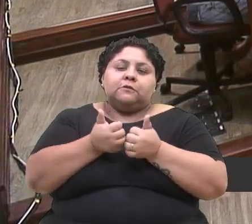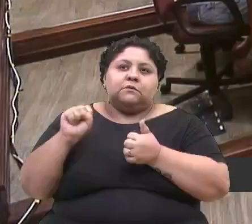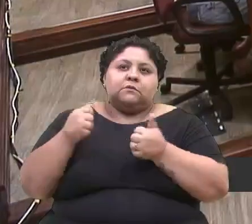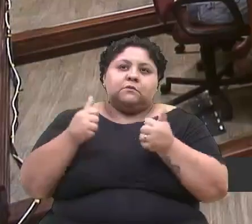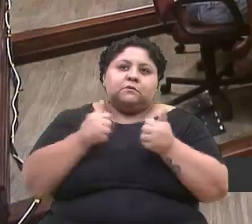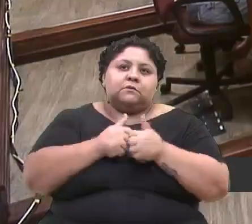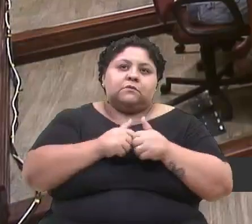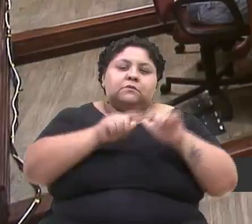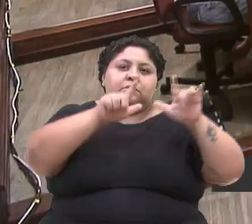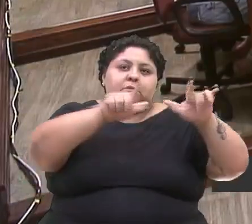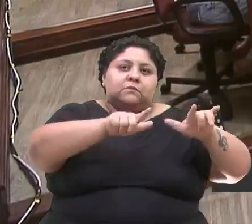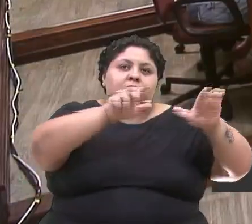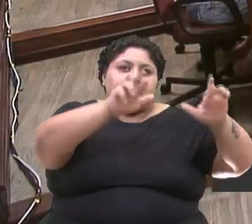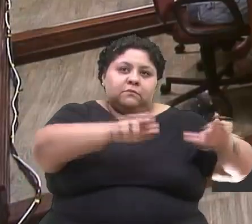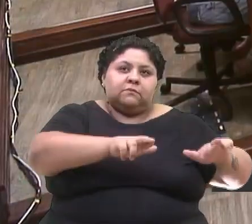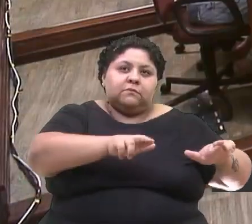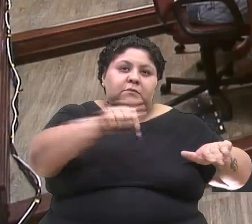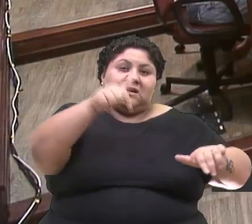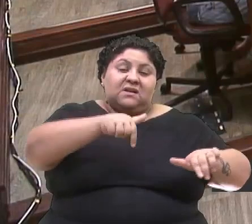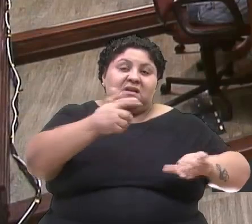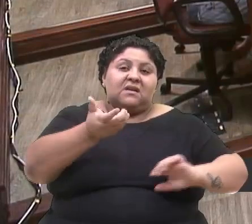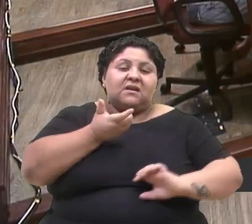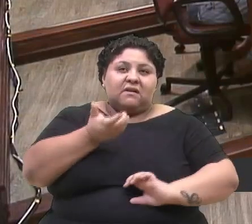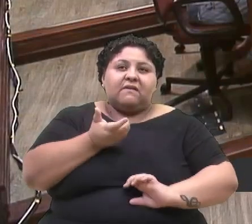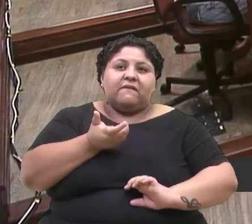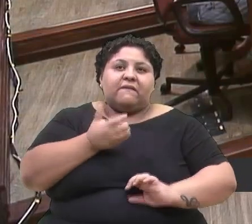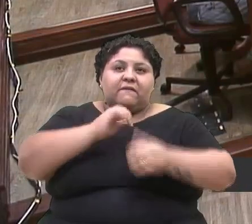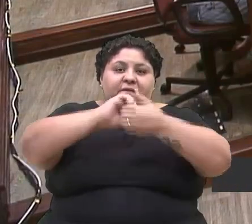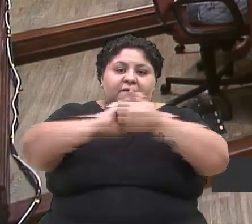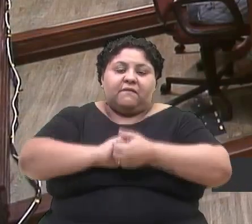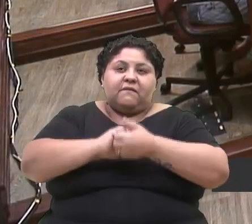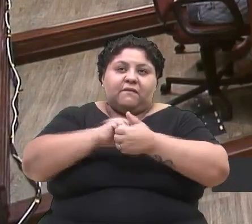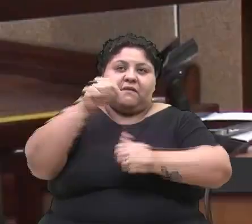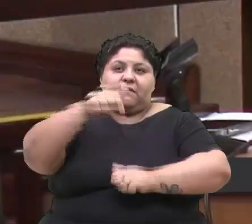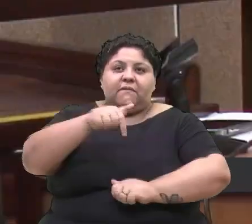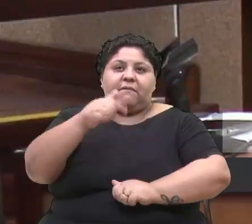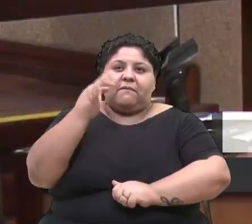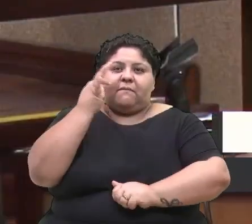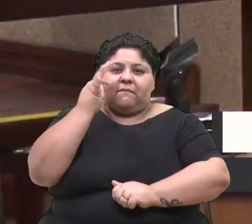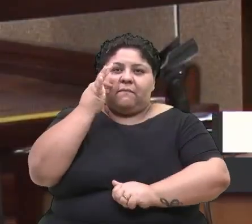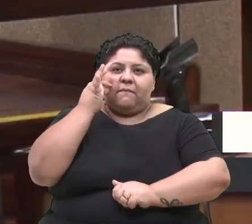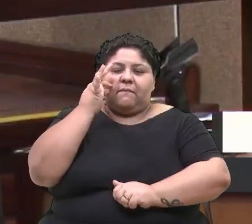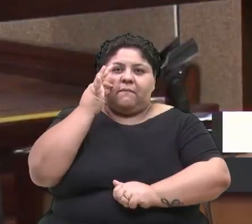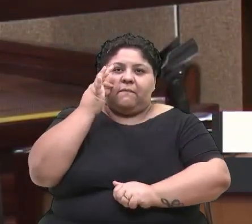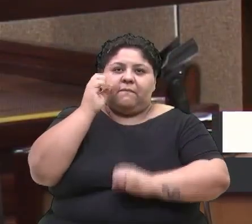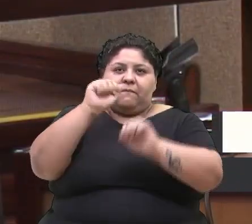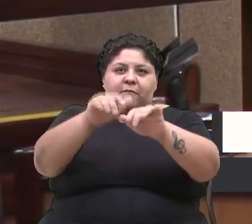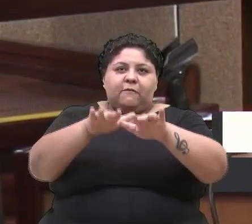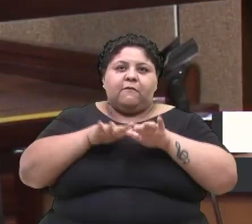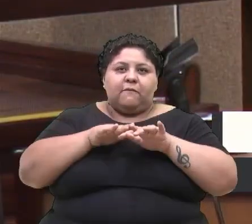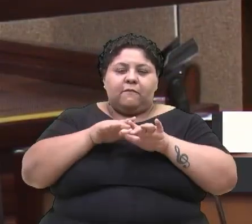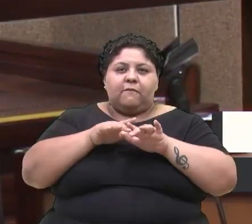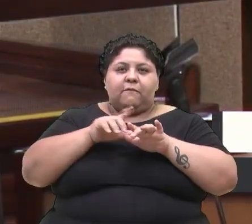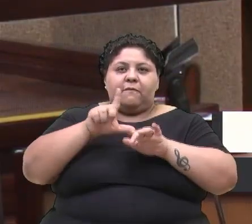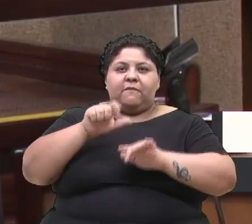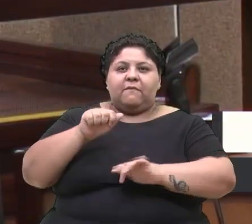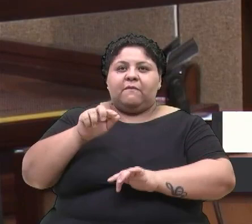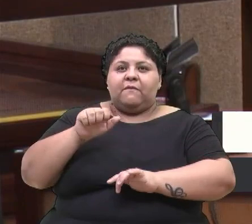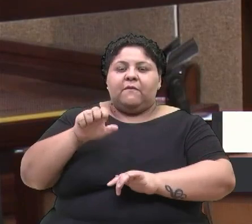da alegreto e aqui eu quero cumprimentar que está aqui na na na Câmara o Dr Laércio